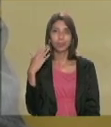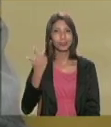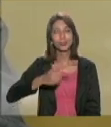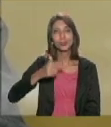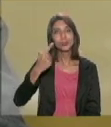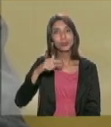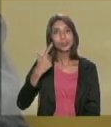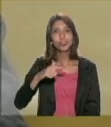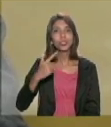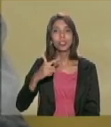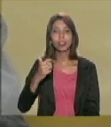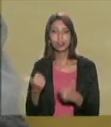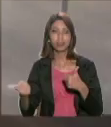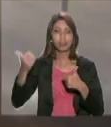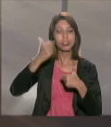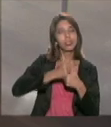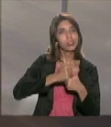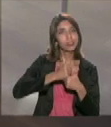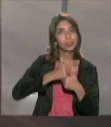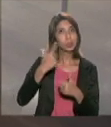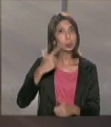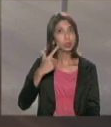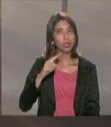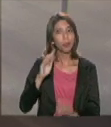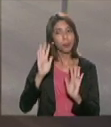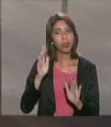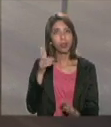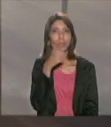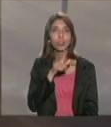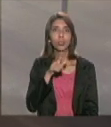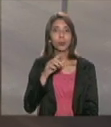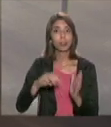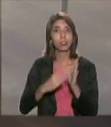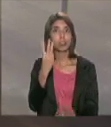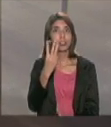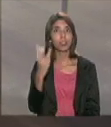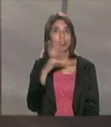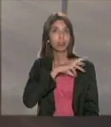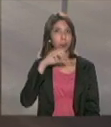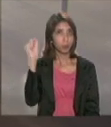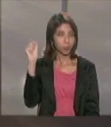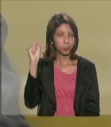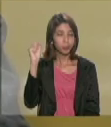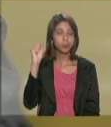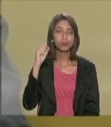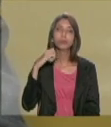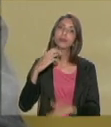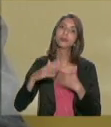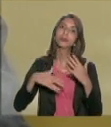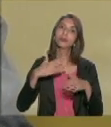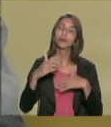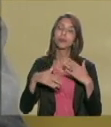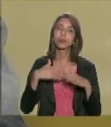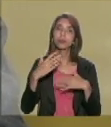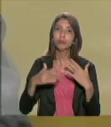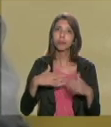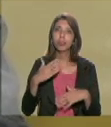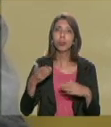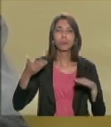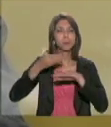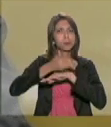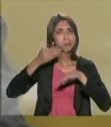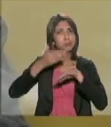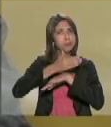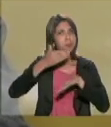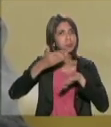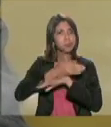Naquela época não tinha substituição. Fomos tricampeões. A partir daí, passei a ser